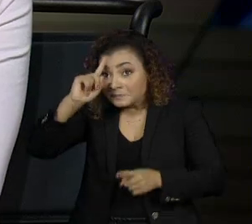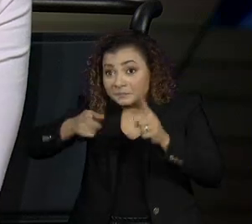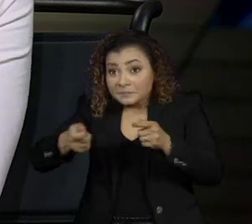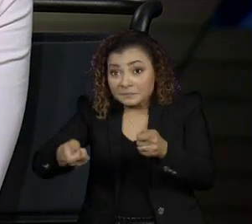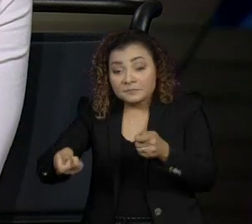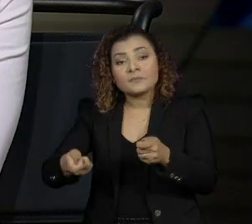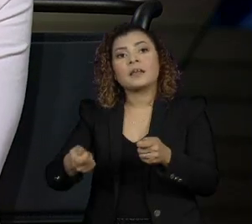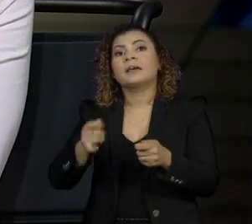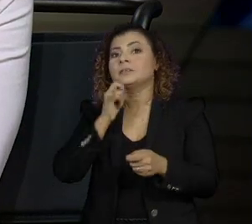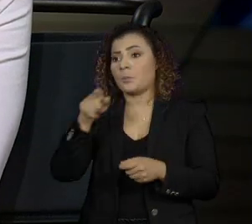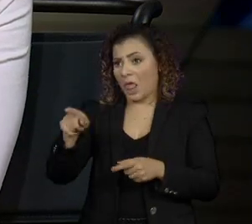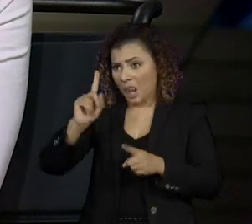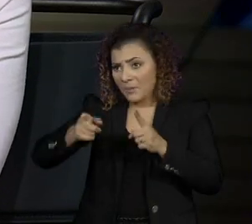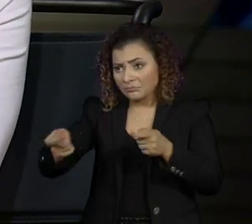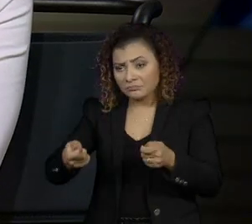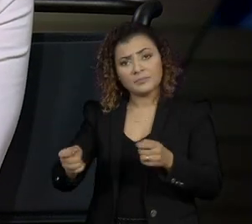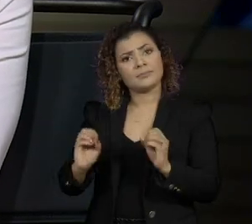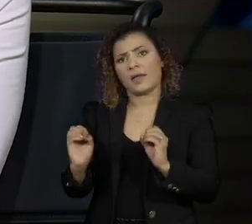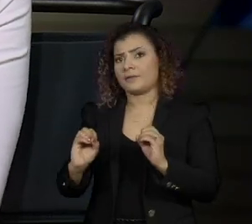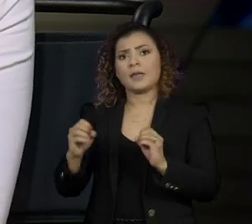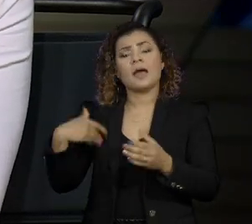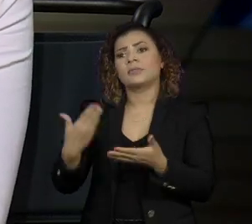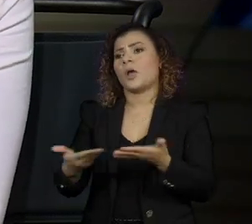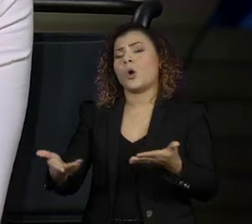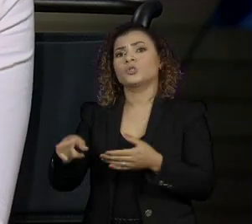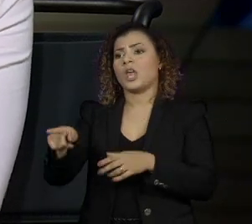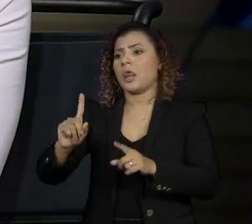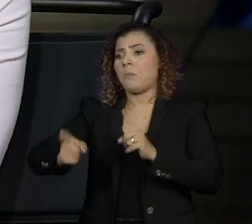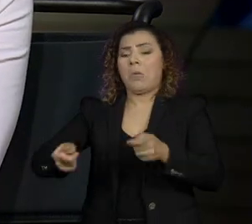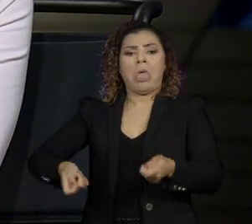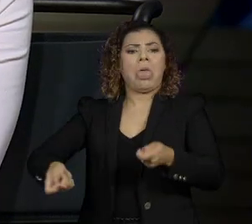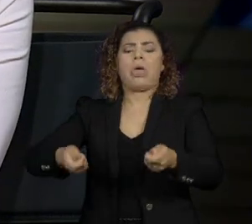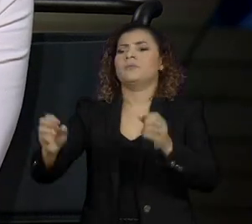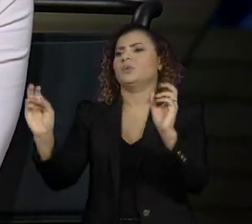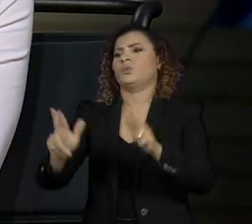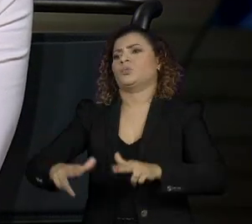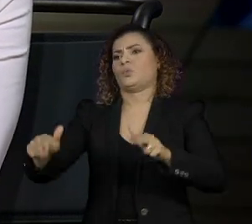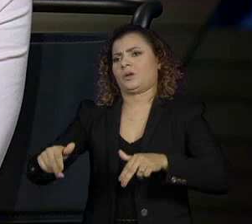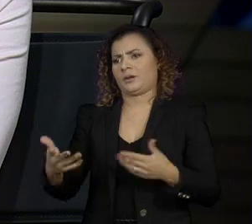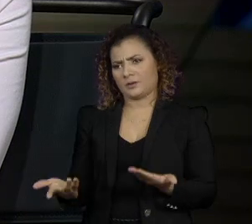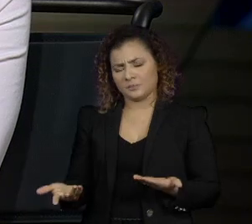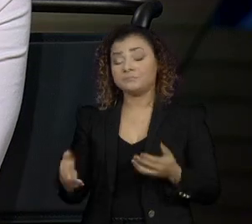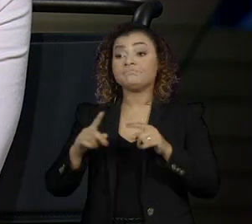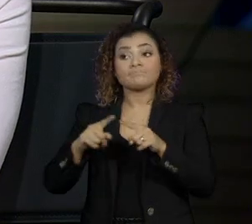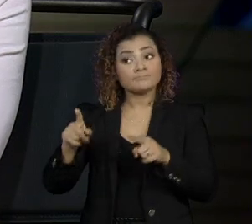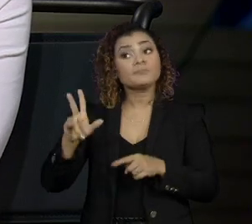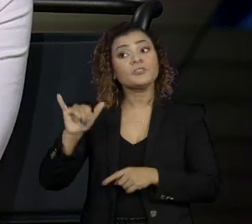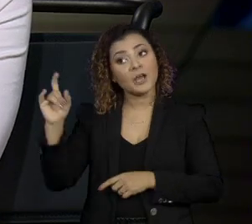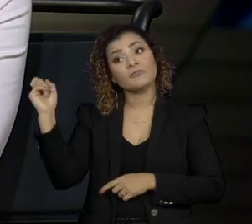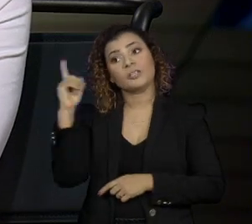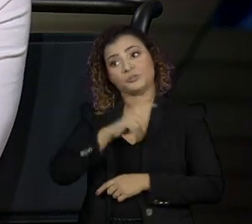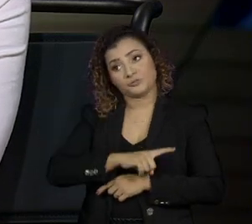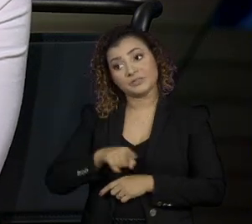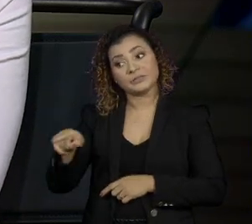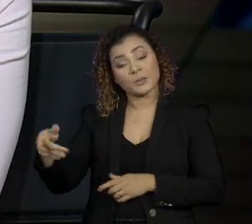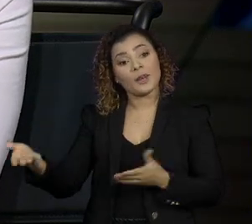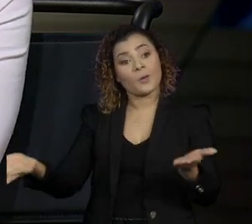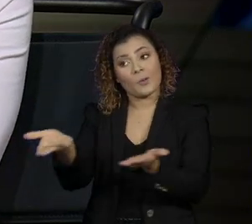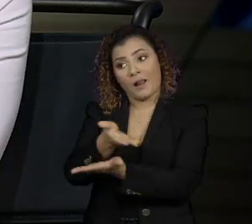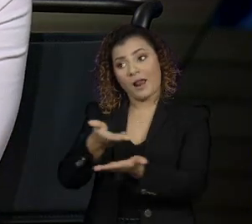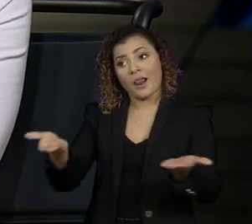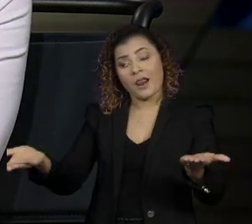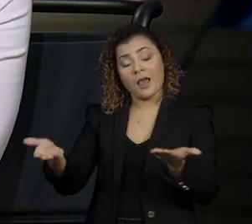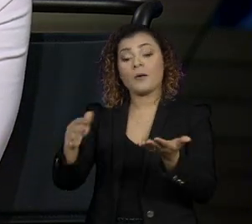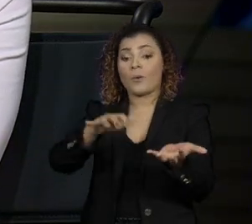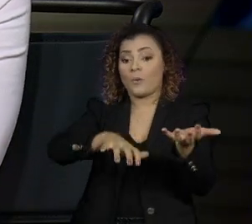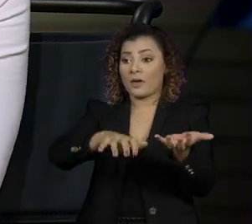tenha tido muita governabilidade, porque ele nunca teve, ele nunca sinalizou e jogou bem com o Congresso. Mas vai ficar cada vez mais difícil, e isso às